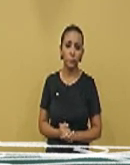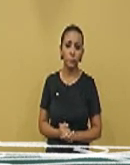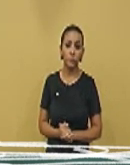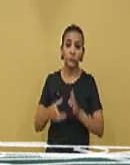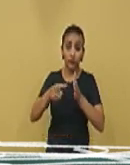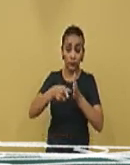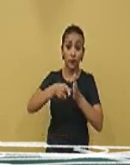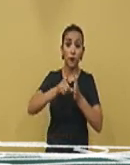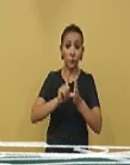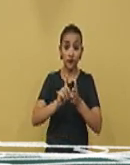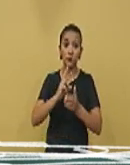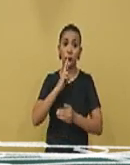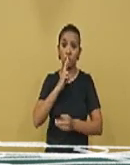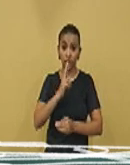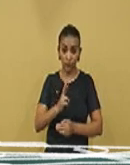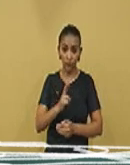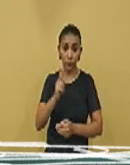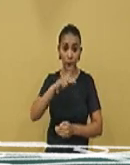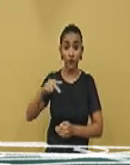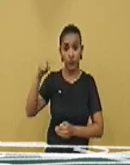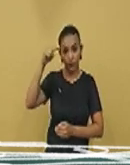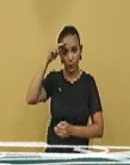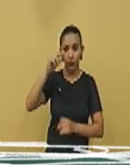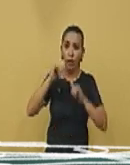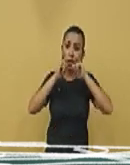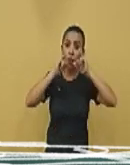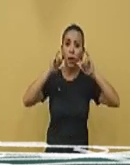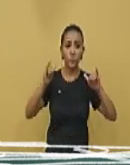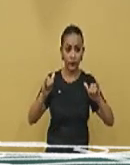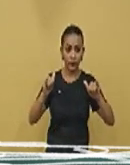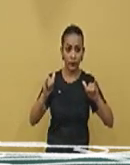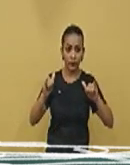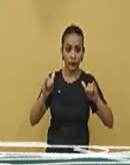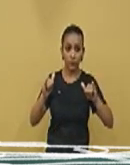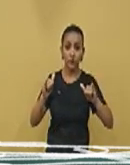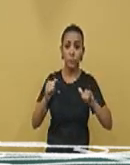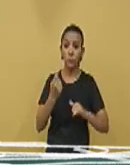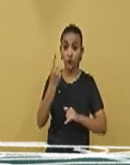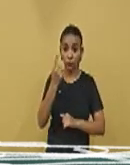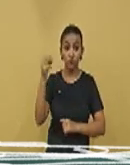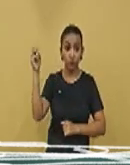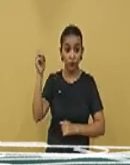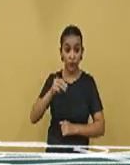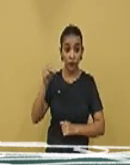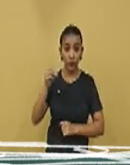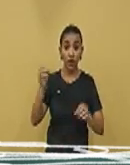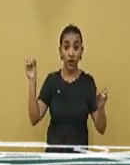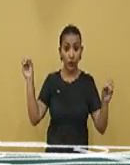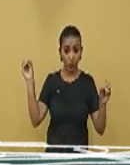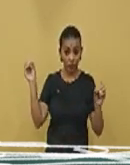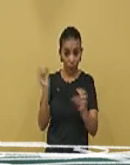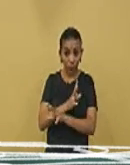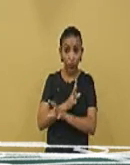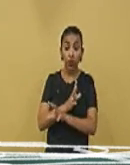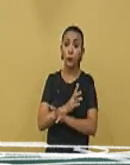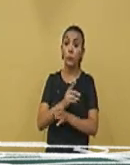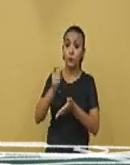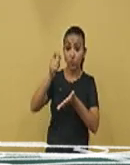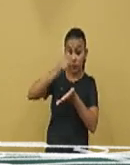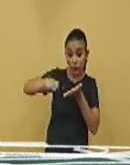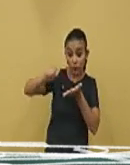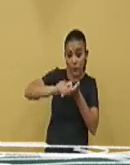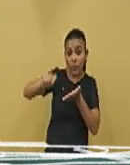Antes da resposta do professor Joelson, eu quero lembrar a comunidade que daqui um minuto encerra-se o prazo para as inscrições,